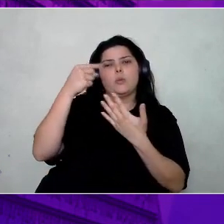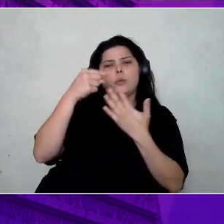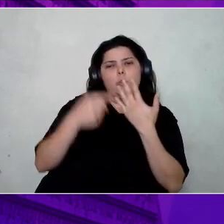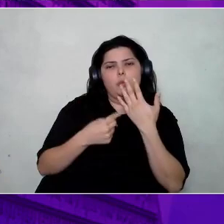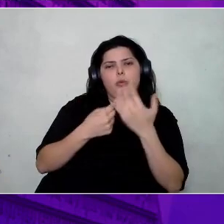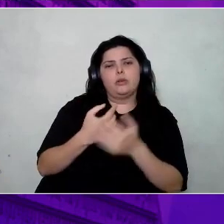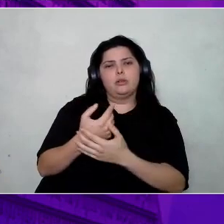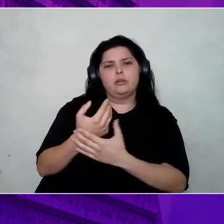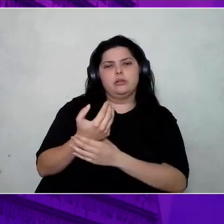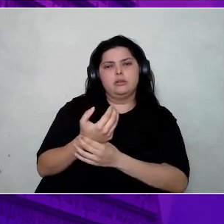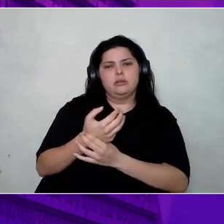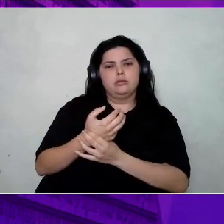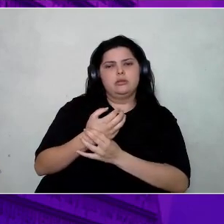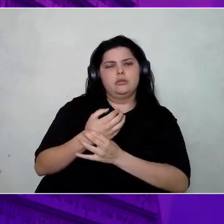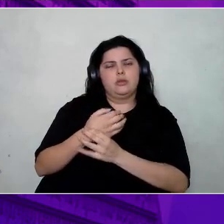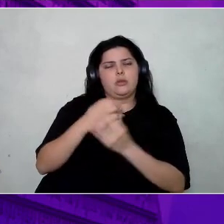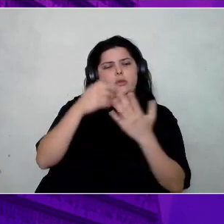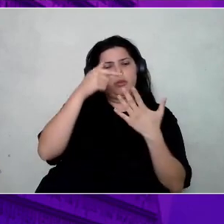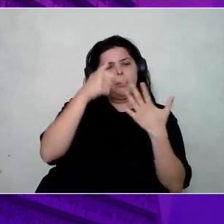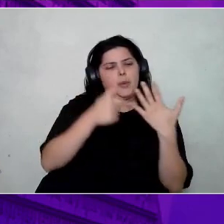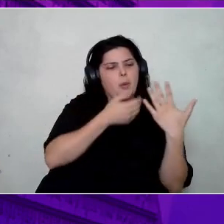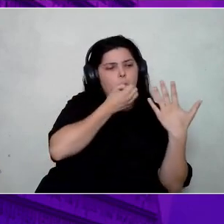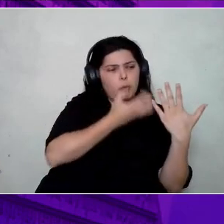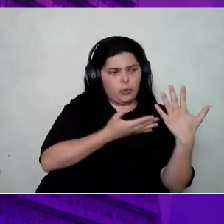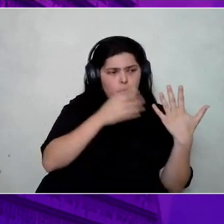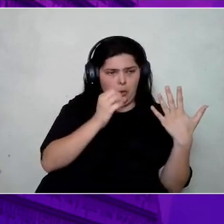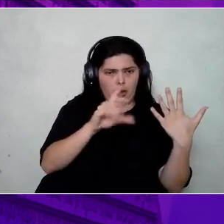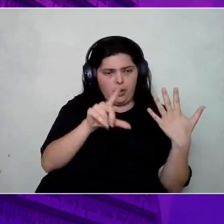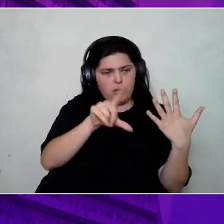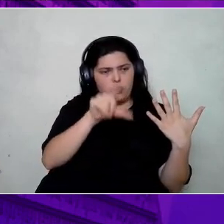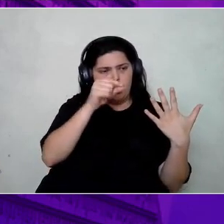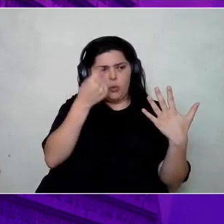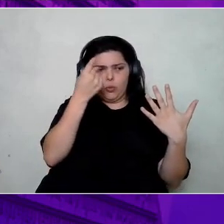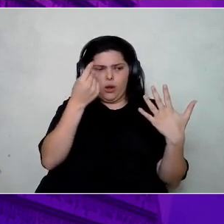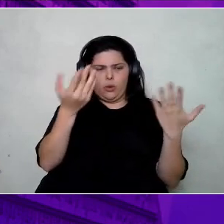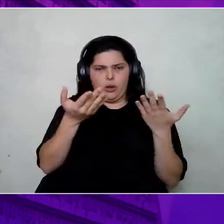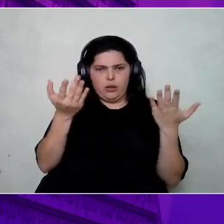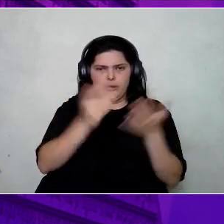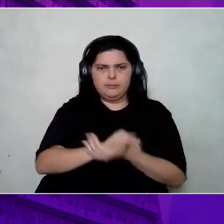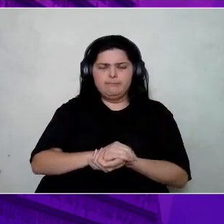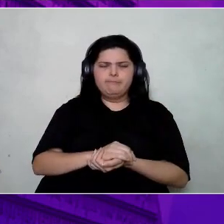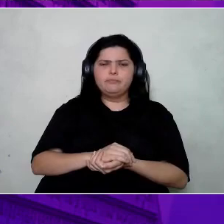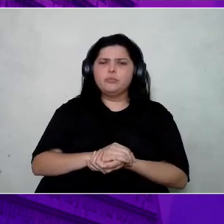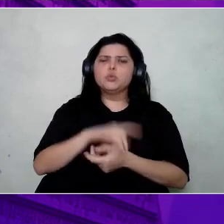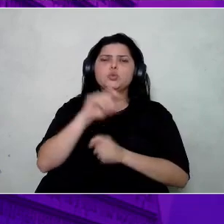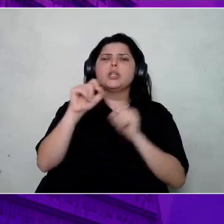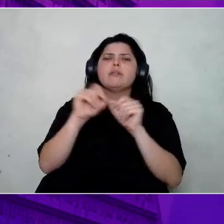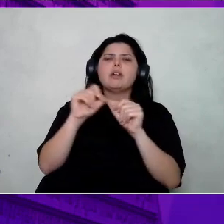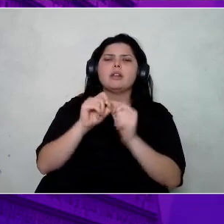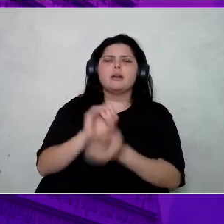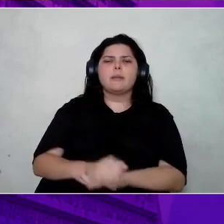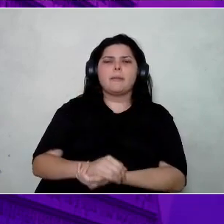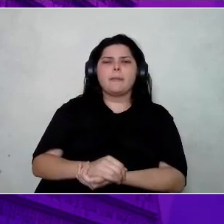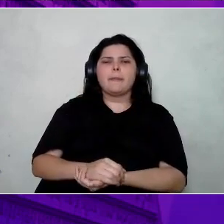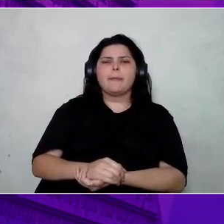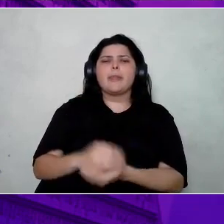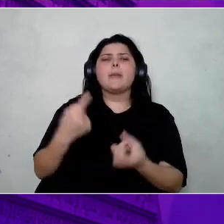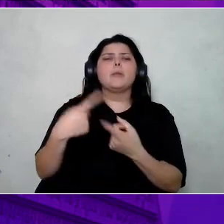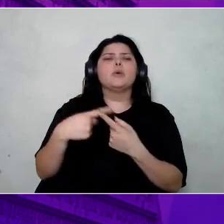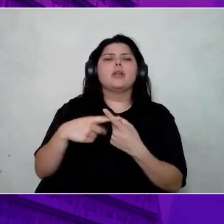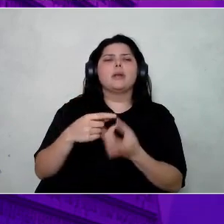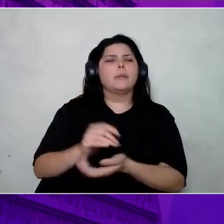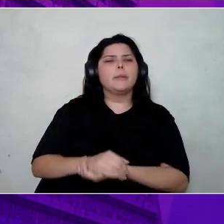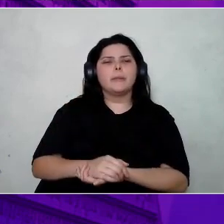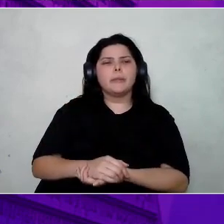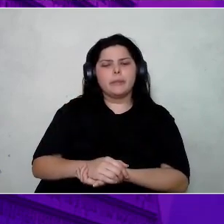falou, qual que seria, se você pudesse fazer um, né, qual que você faria? Né, e por quê? E aí,